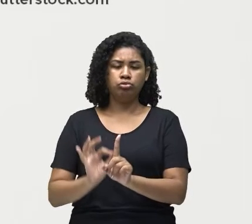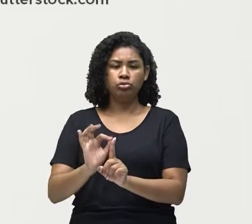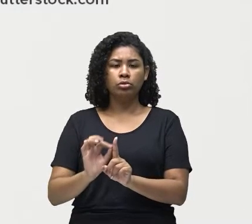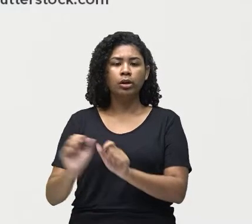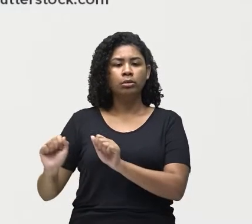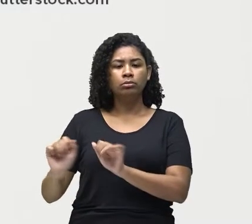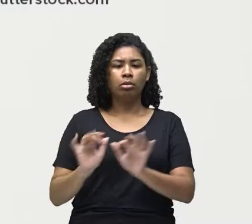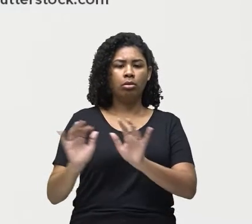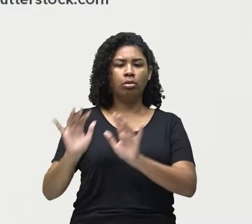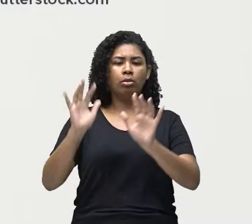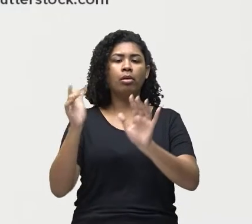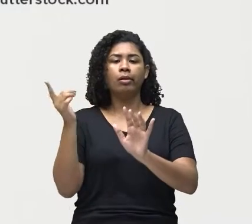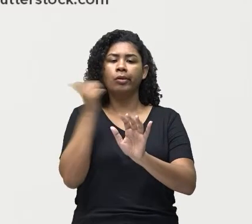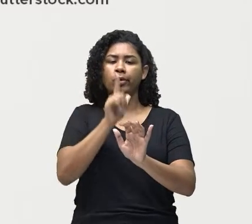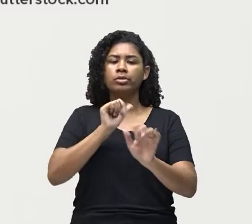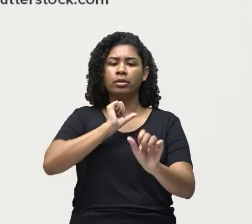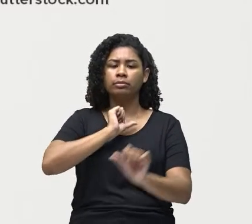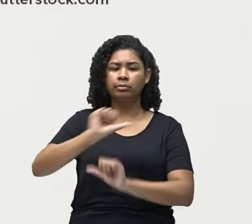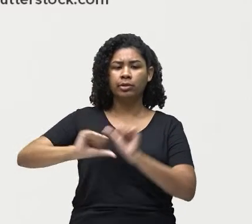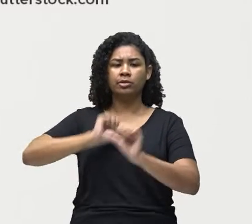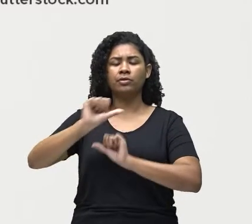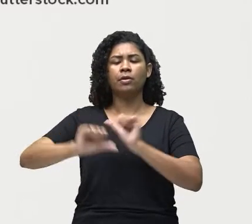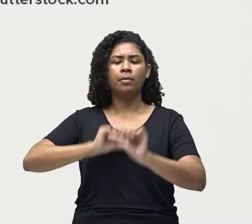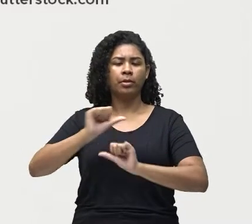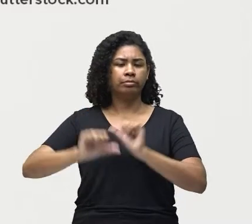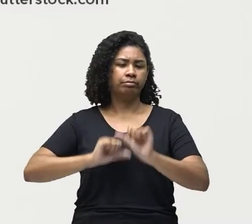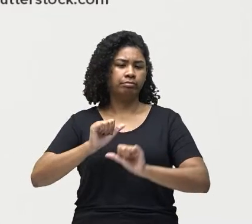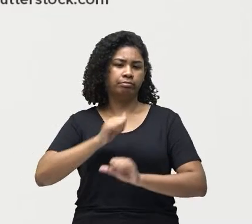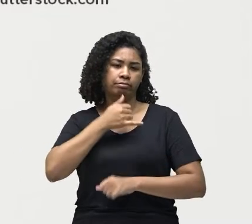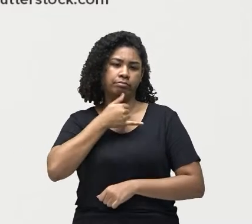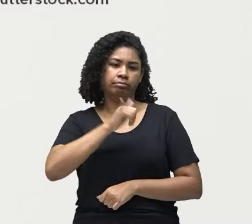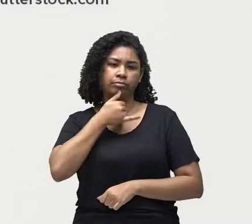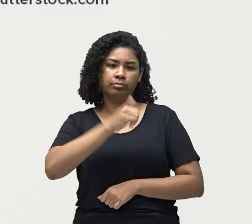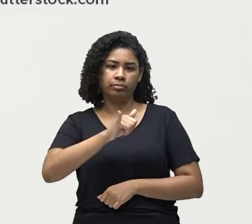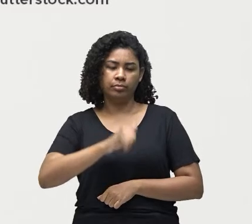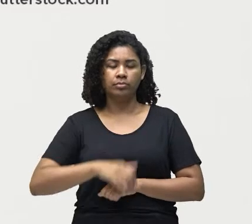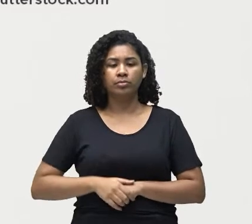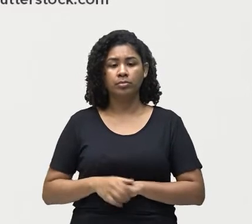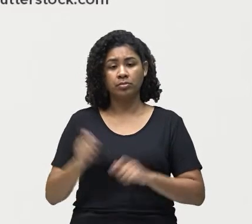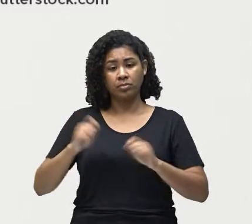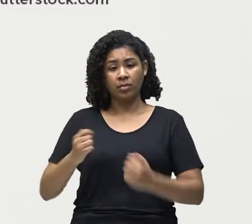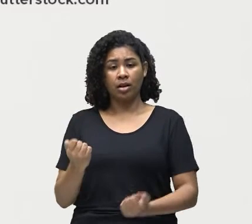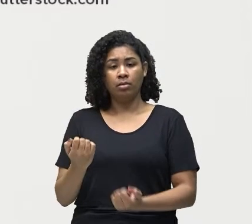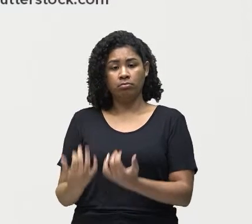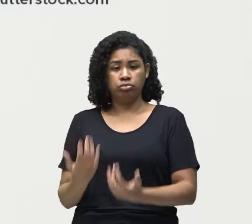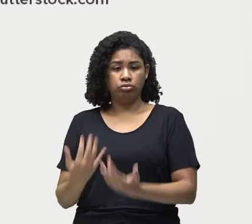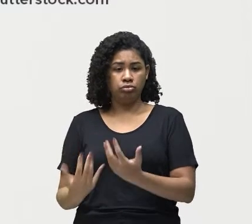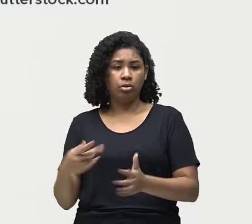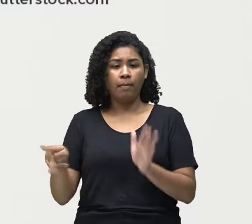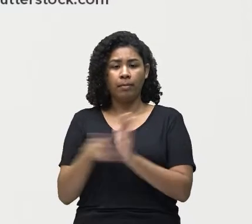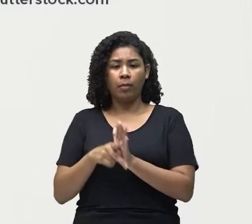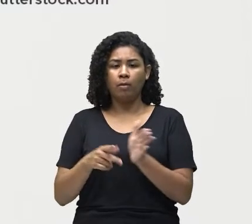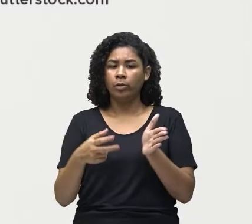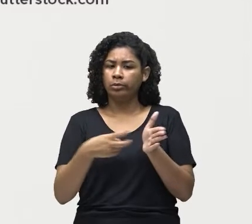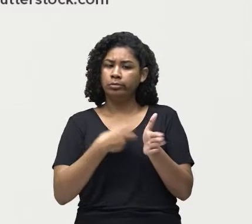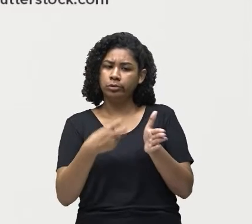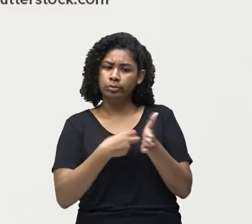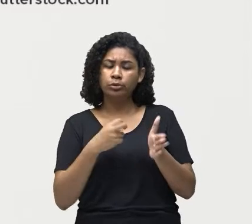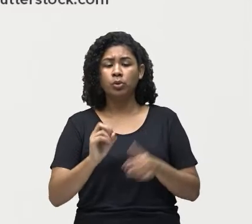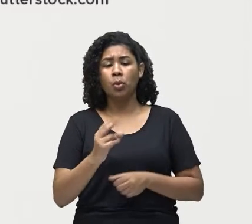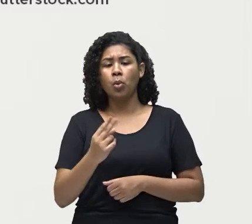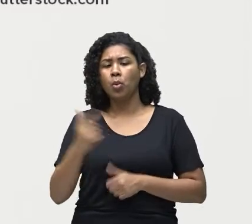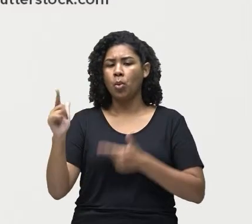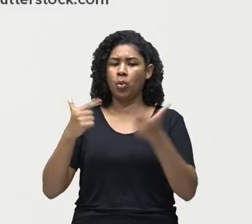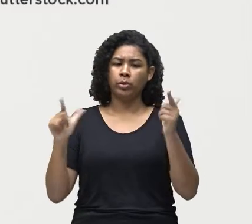combustão de um combustível fóssil, mas também pode ter a combustão através do processo de biomassa. Né? O processo